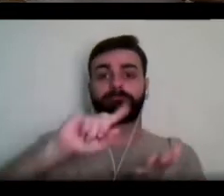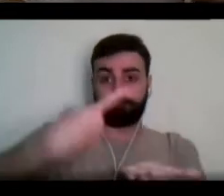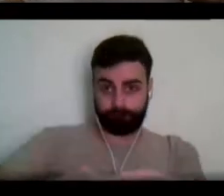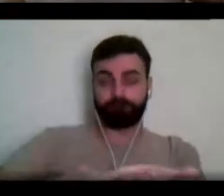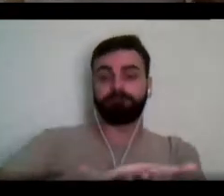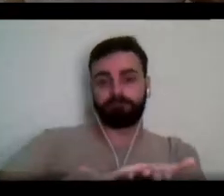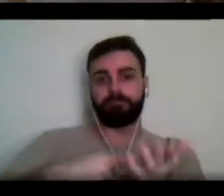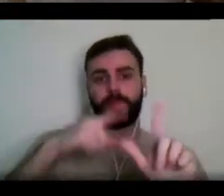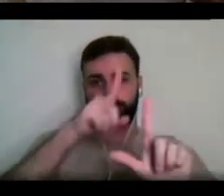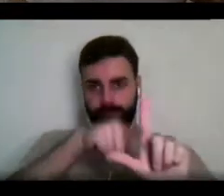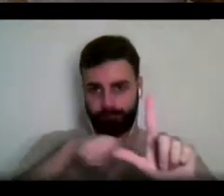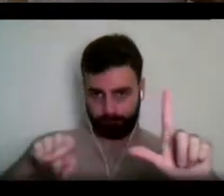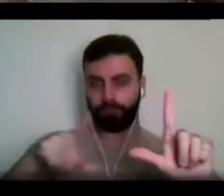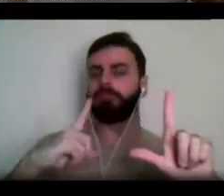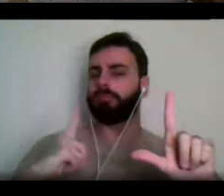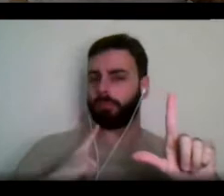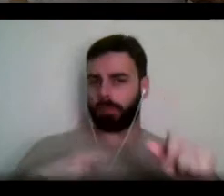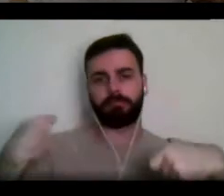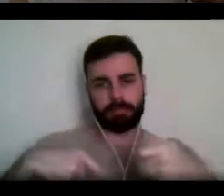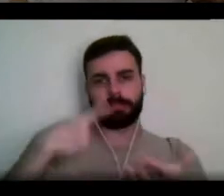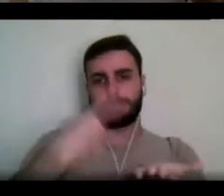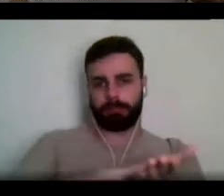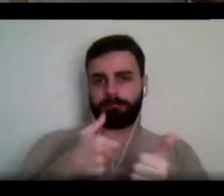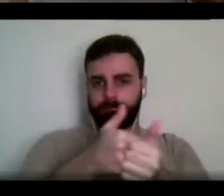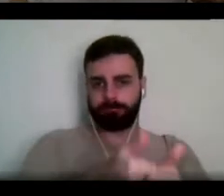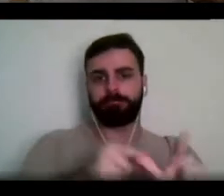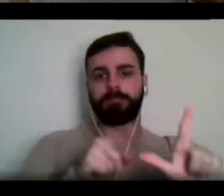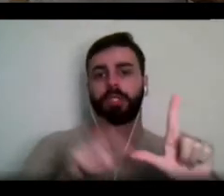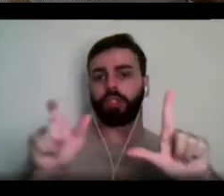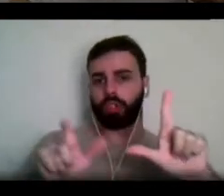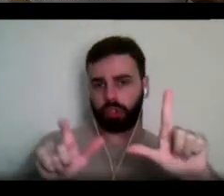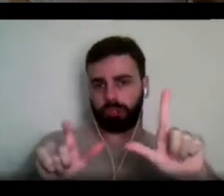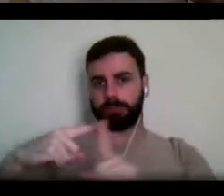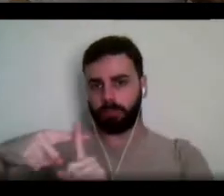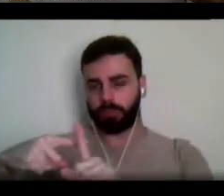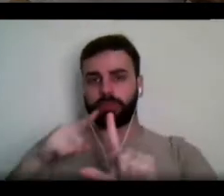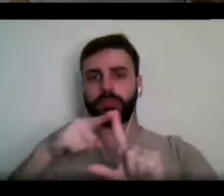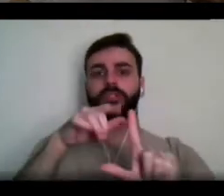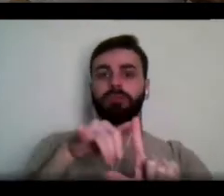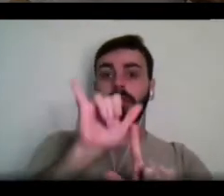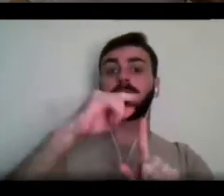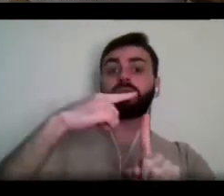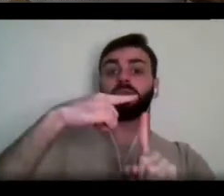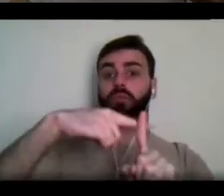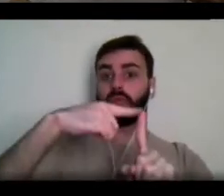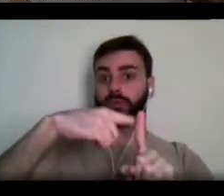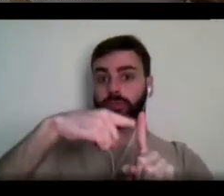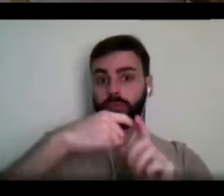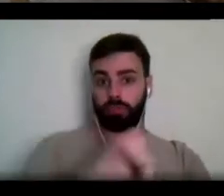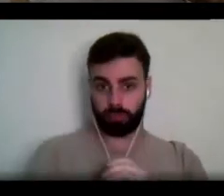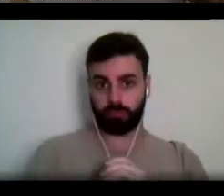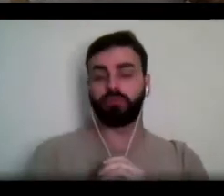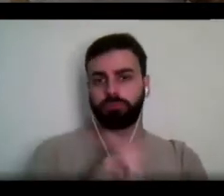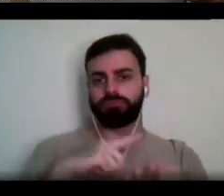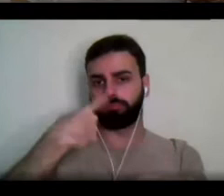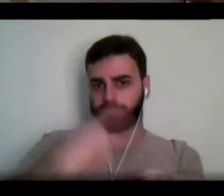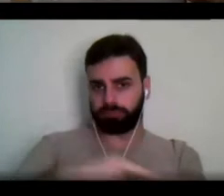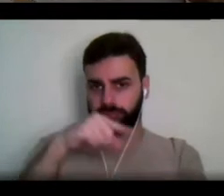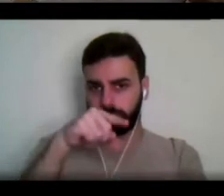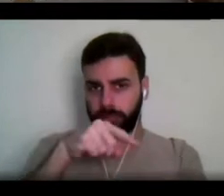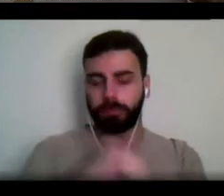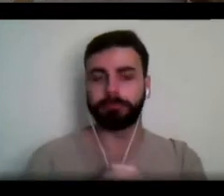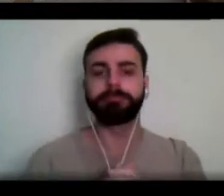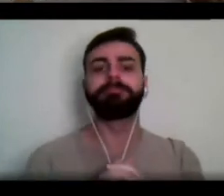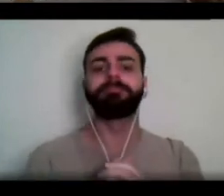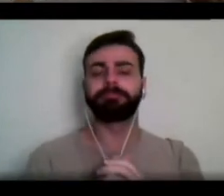um sistema de coordenadas aqui, né? Esse aqui é o x positivo, esse aqui é o y positivo, esse é